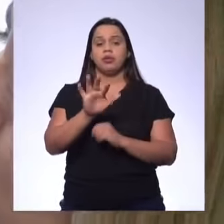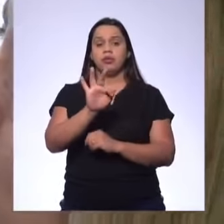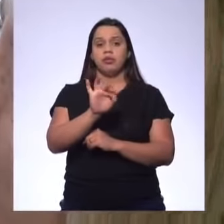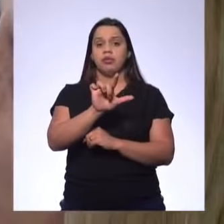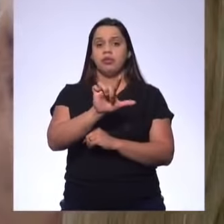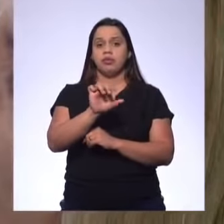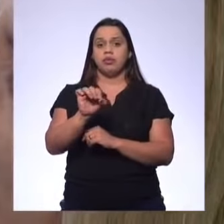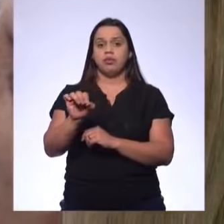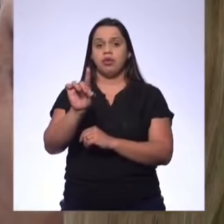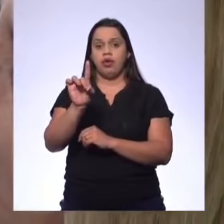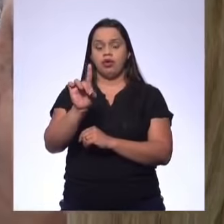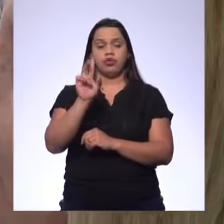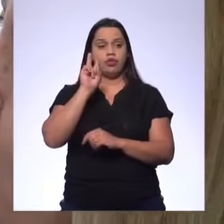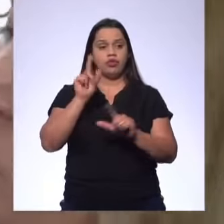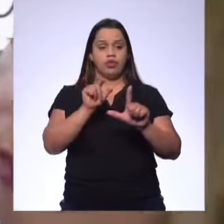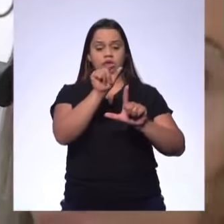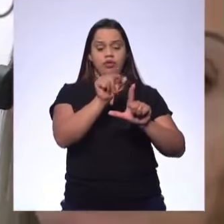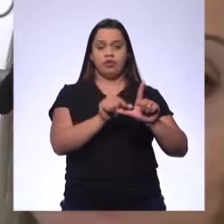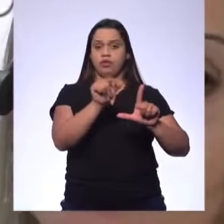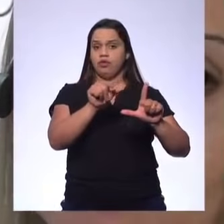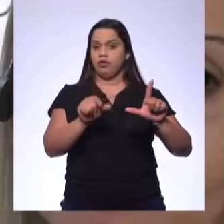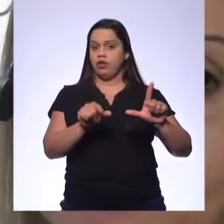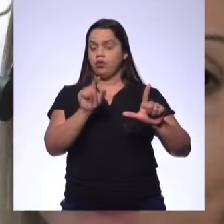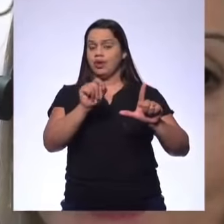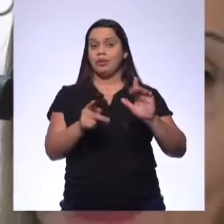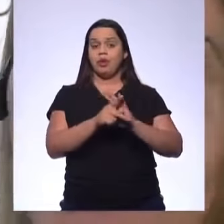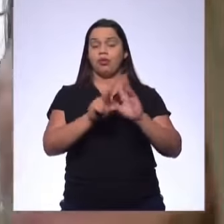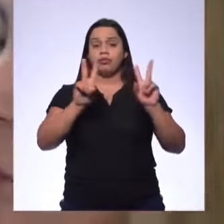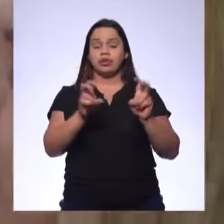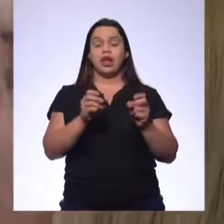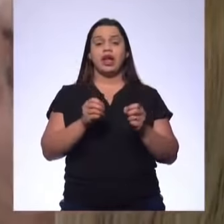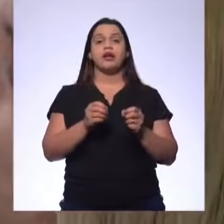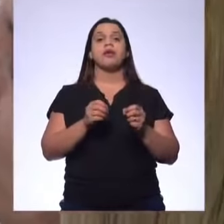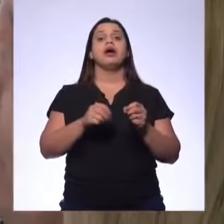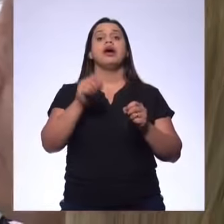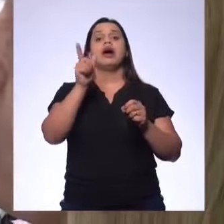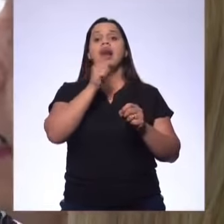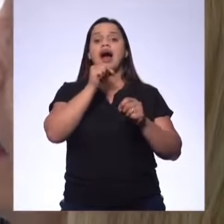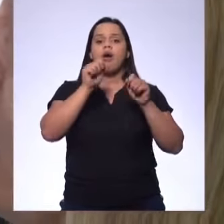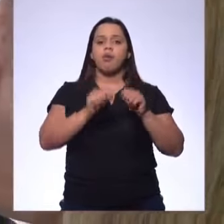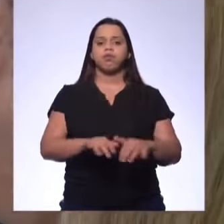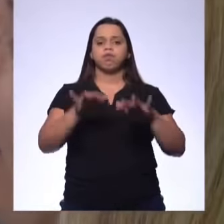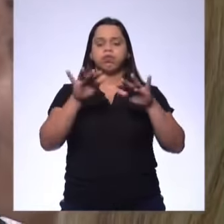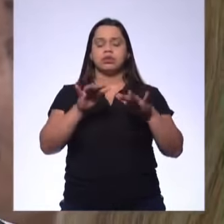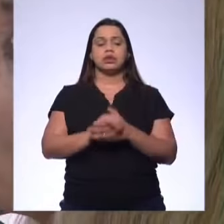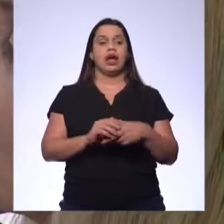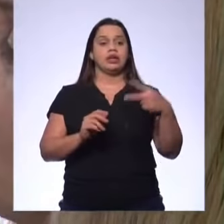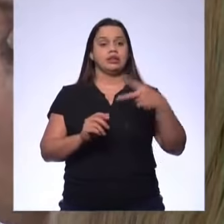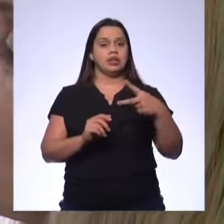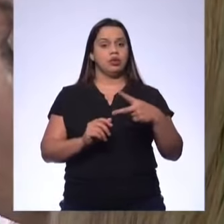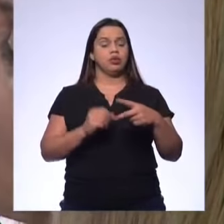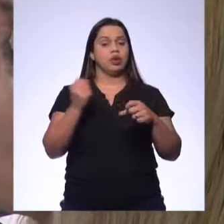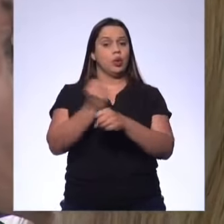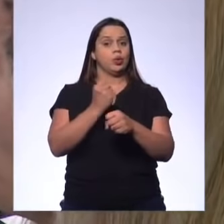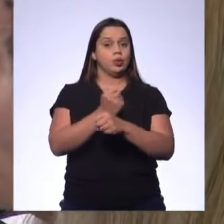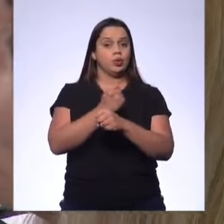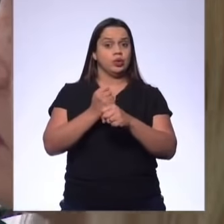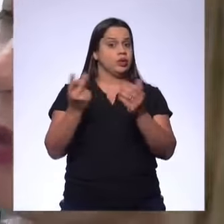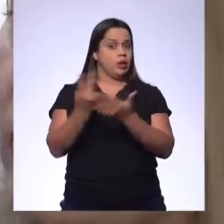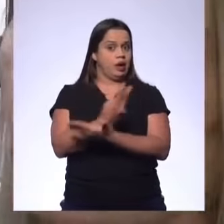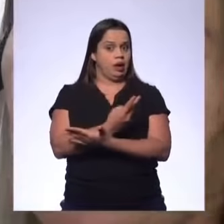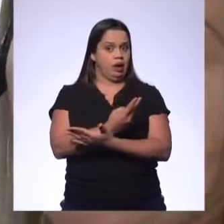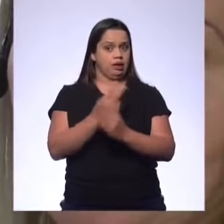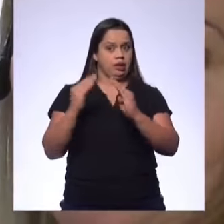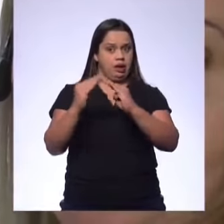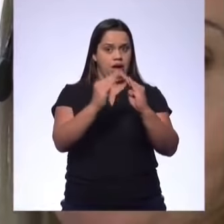o joguinho do gráfico aqui que fala sobre inundação. A segunda, construção irregular. Qual é a parte aqui, ó, que fala sobre